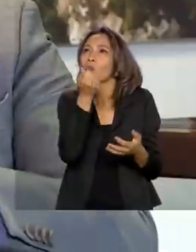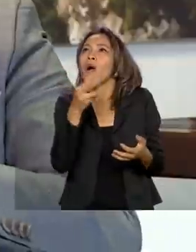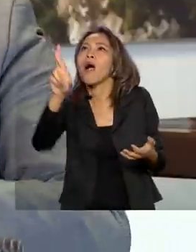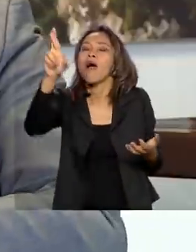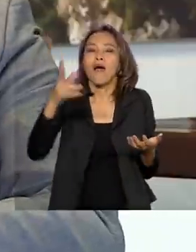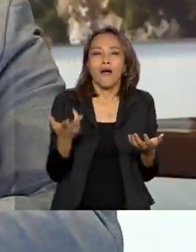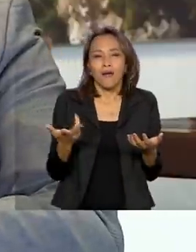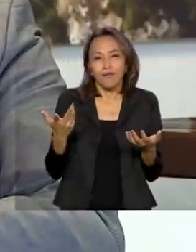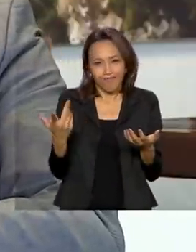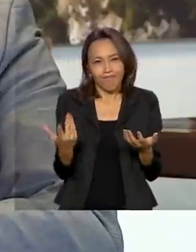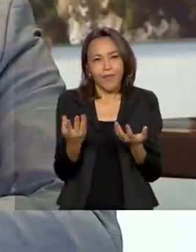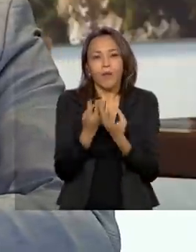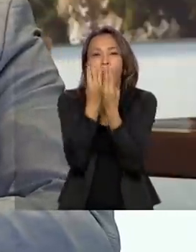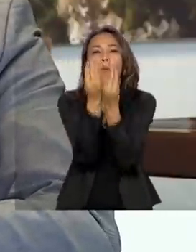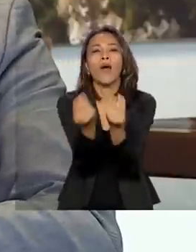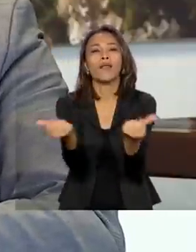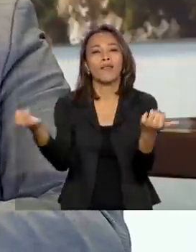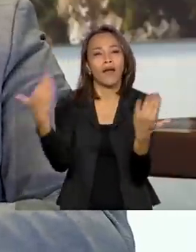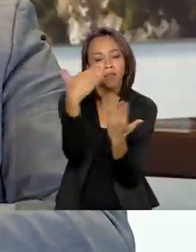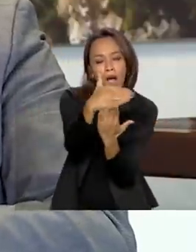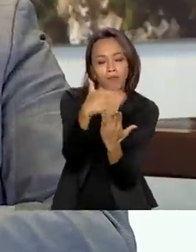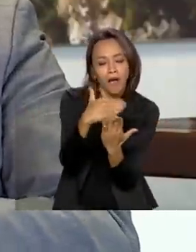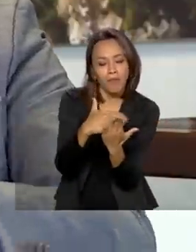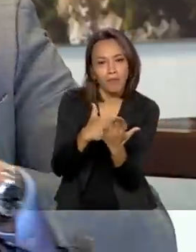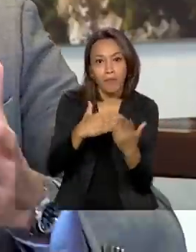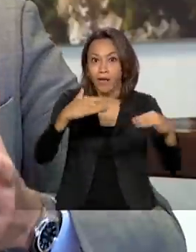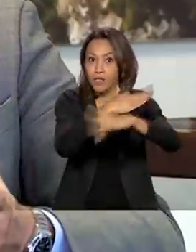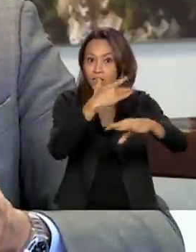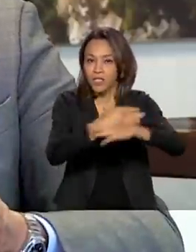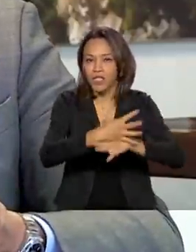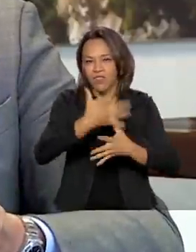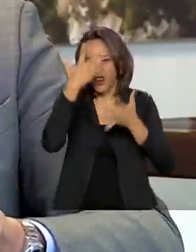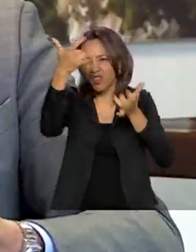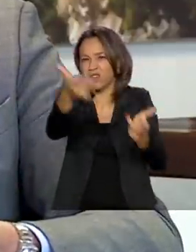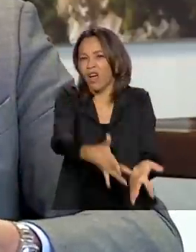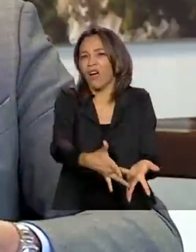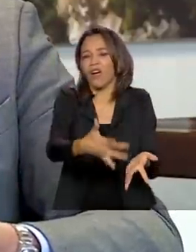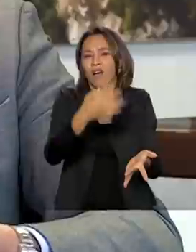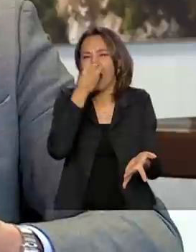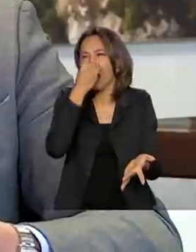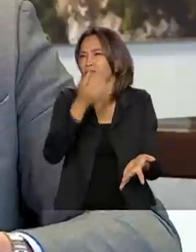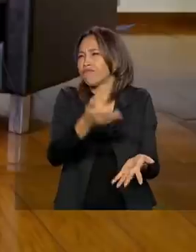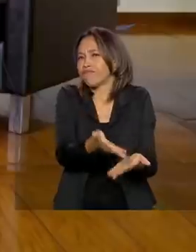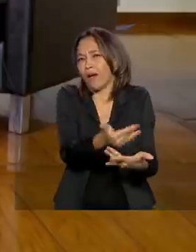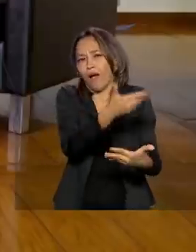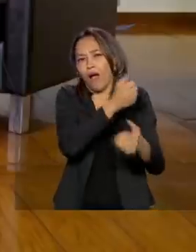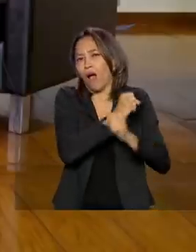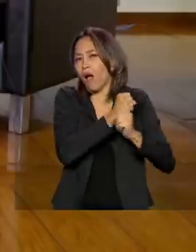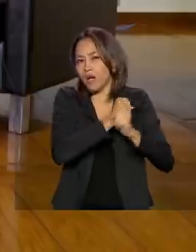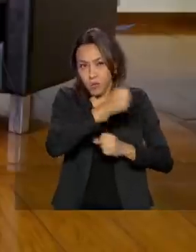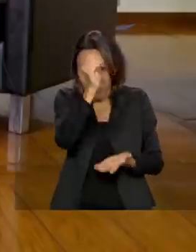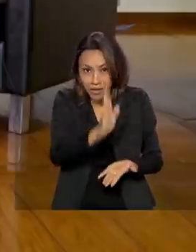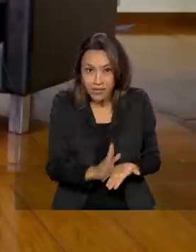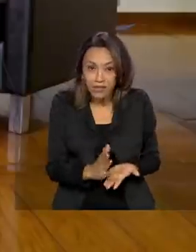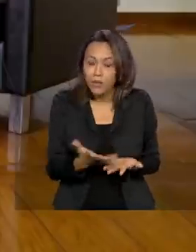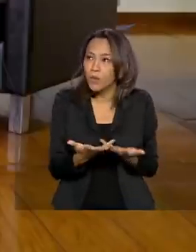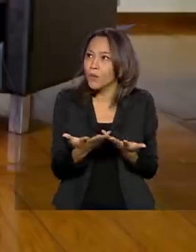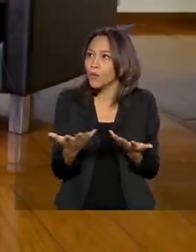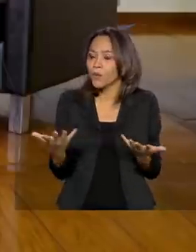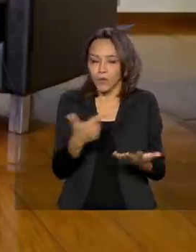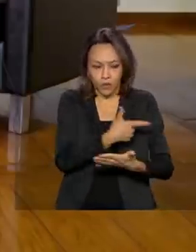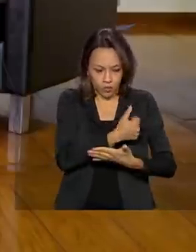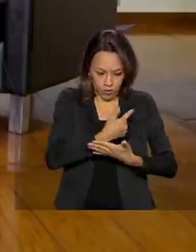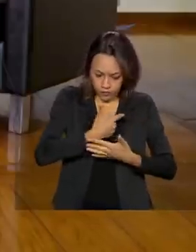a agenda de qualidade ambiental urbana, que foi esquecida durante tantos anos, um país como o Brasil, que chega no ano